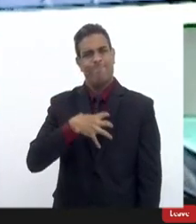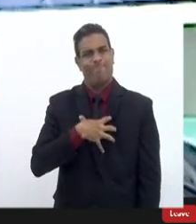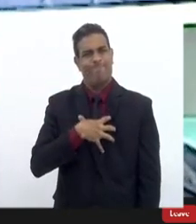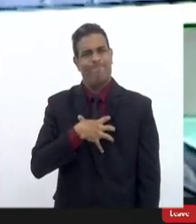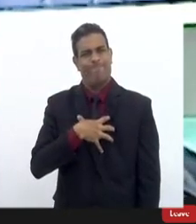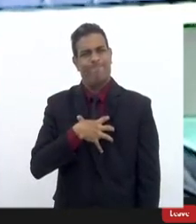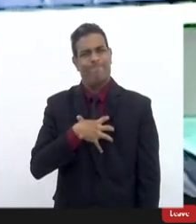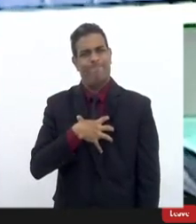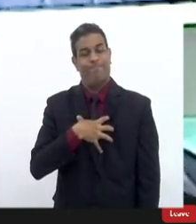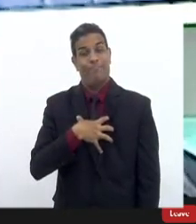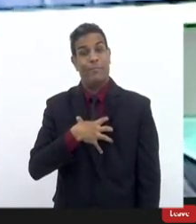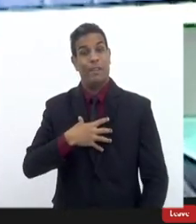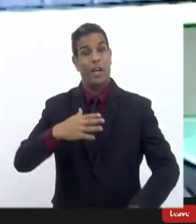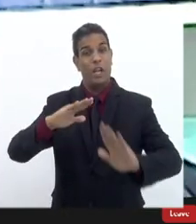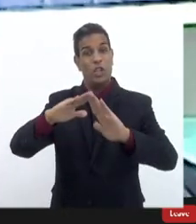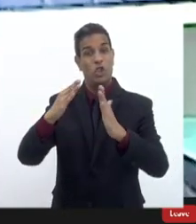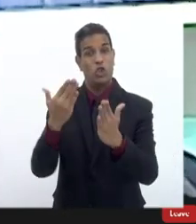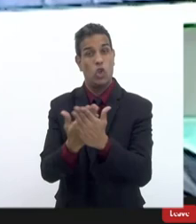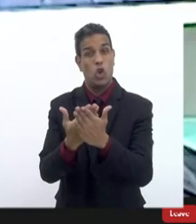escolas municipais